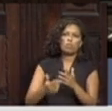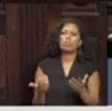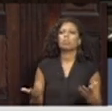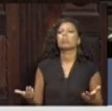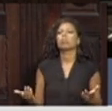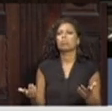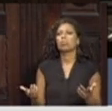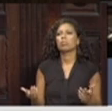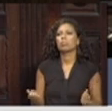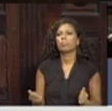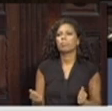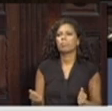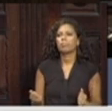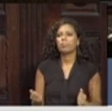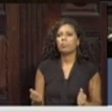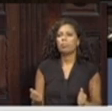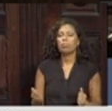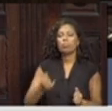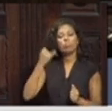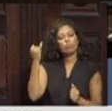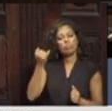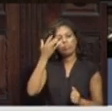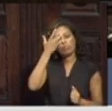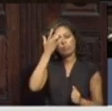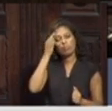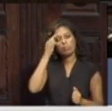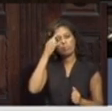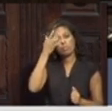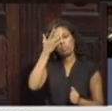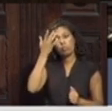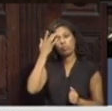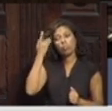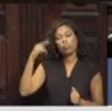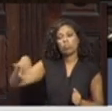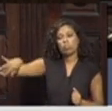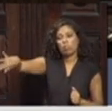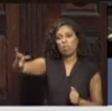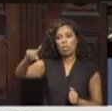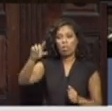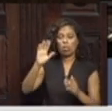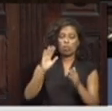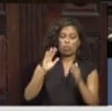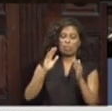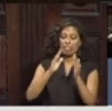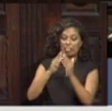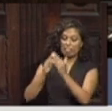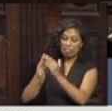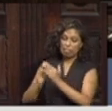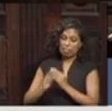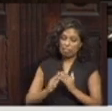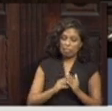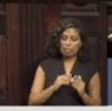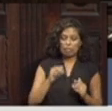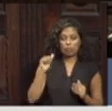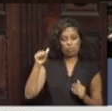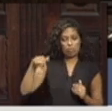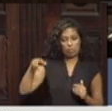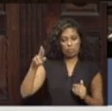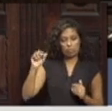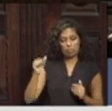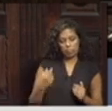é muito importante que as usinas nucleares, que o plano de emergência